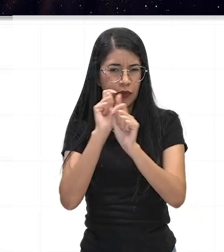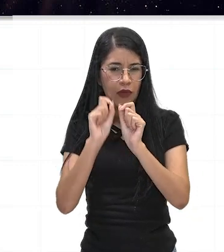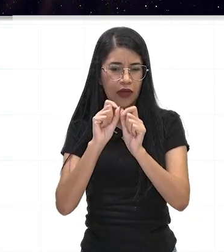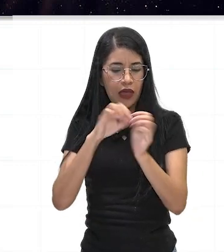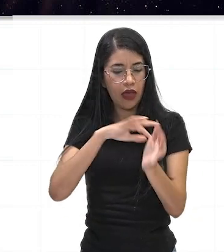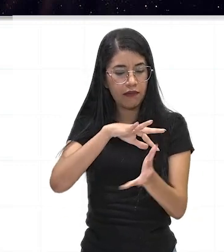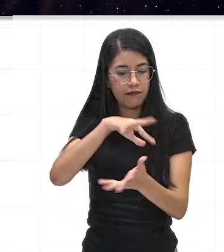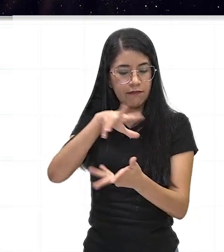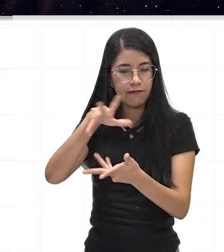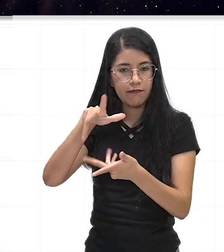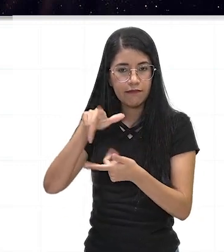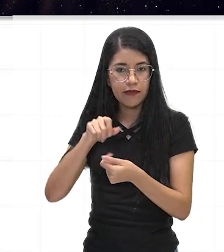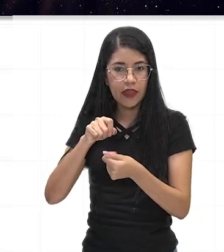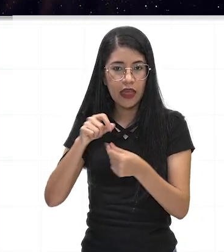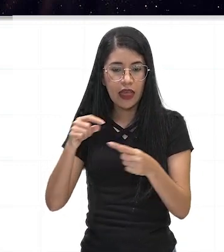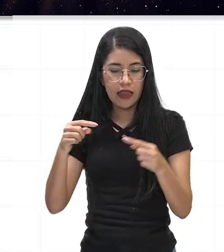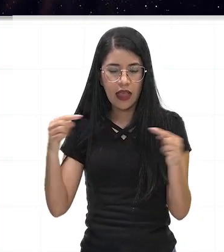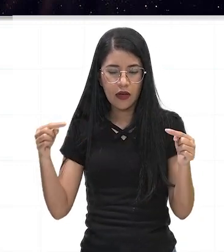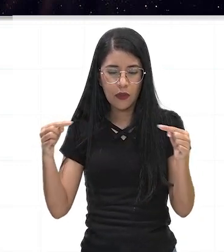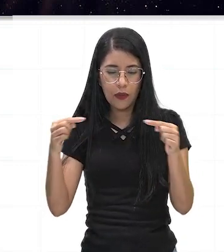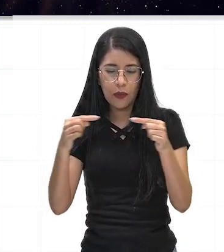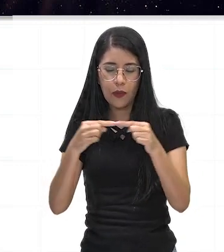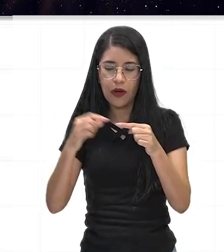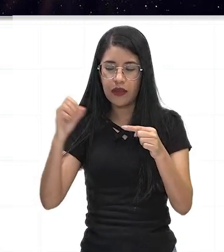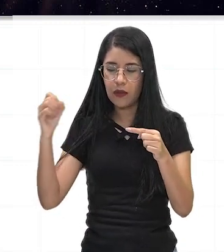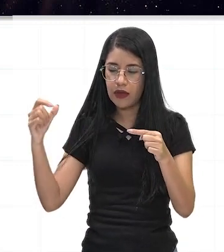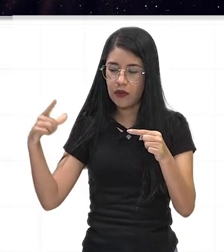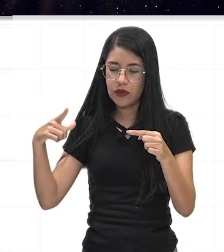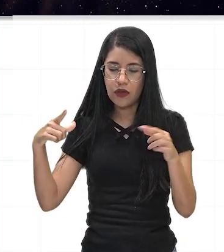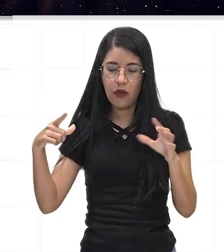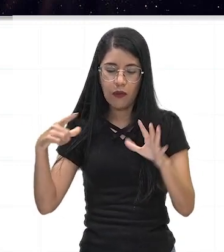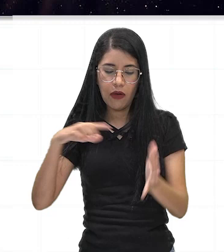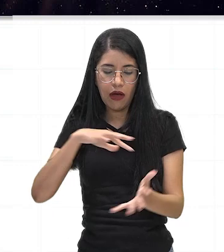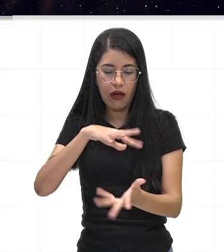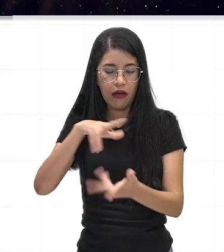é a Terra, que ela está alinhada bem na frente do Sol. Então, o que está